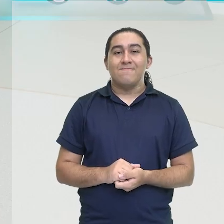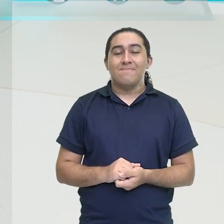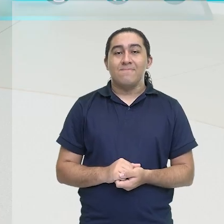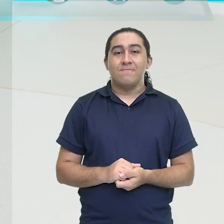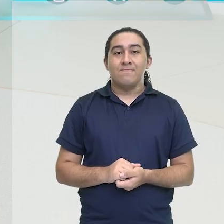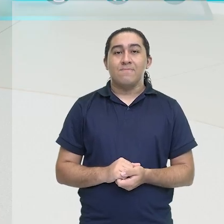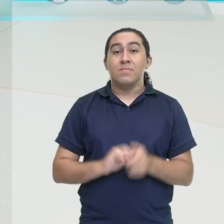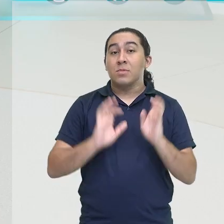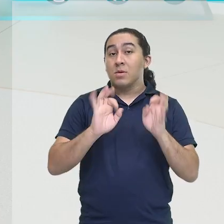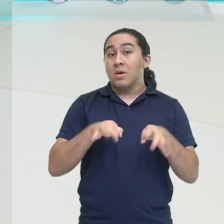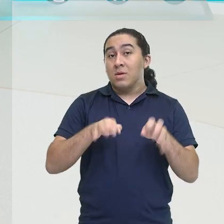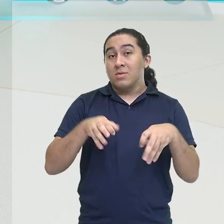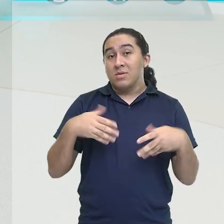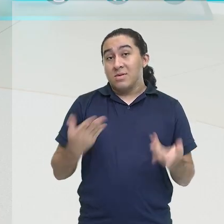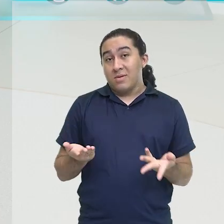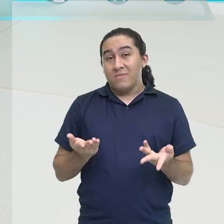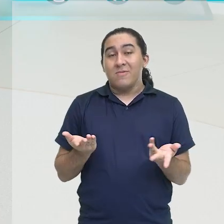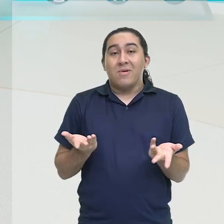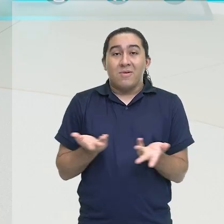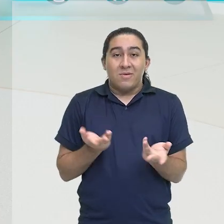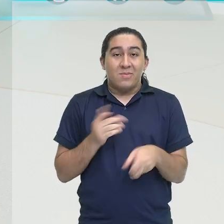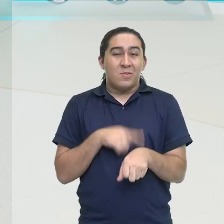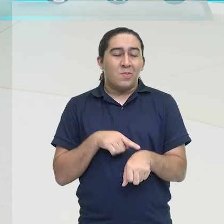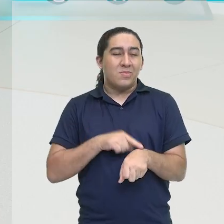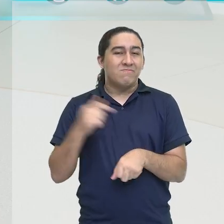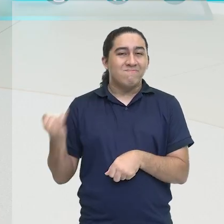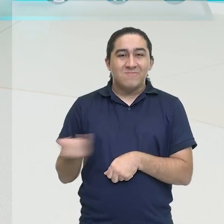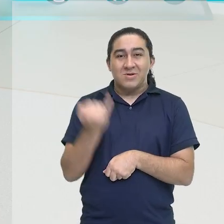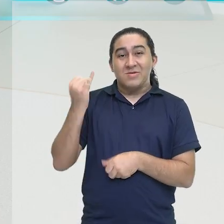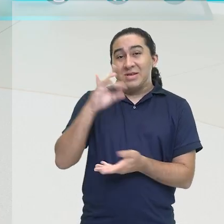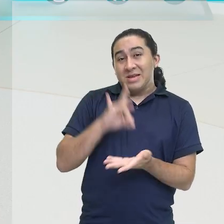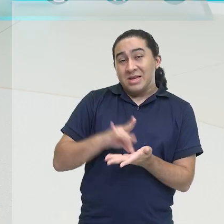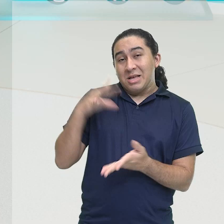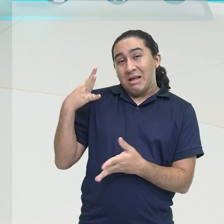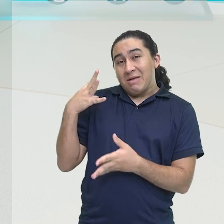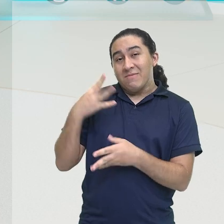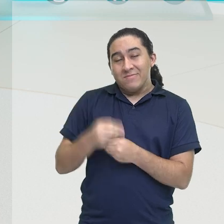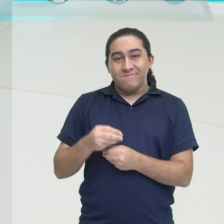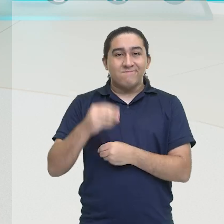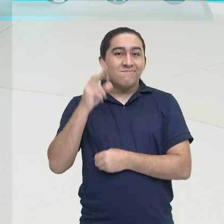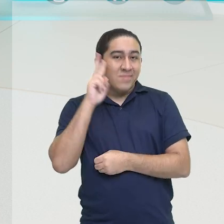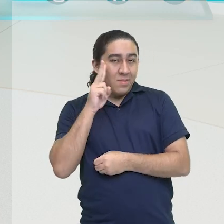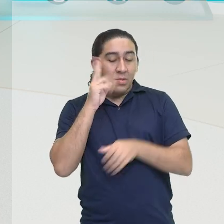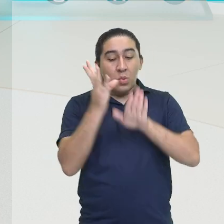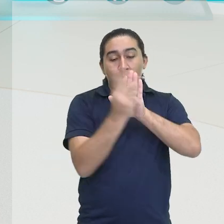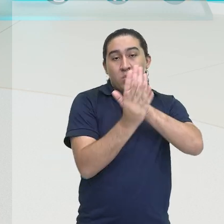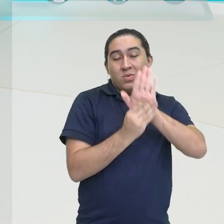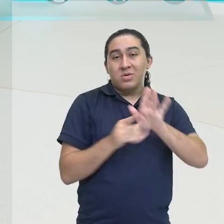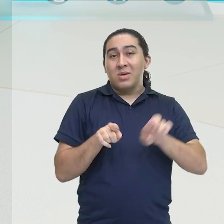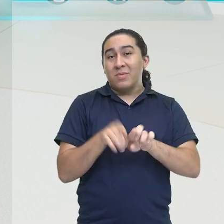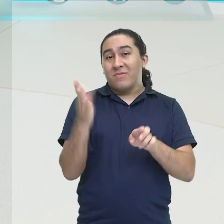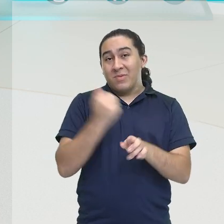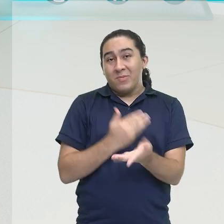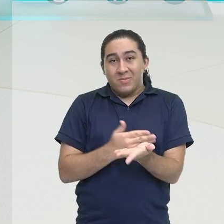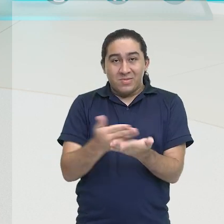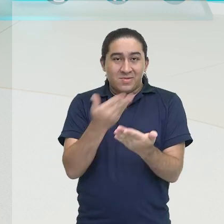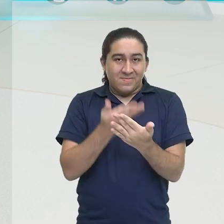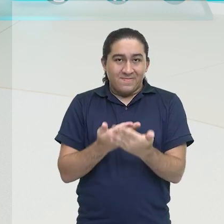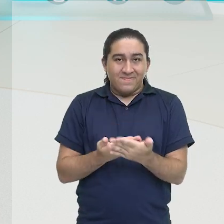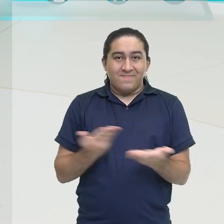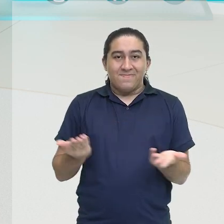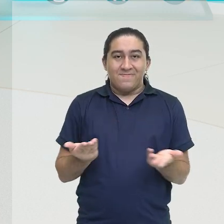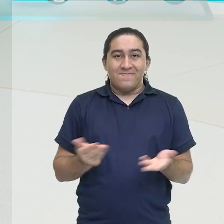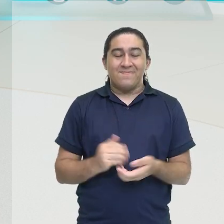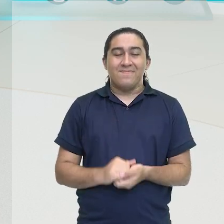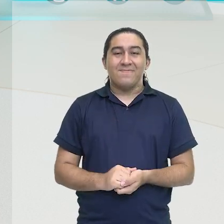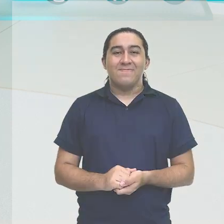avaliação, certo? Então, um momento super importante, revisitando os conteúdos, e vamos dar início à nossa